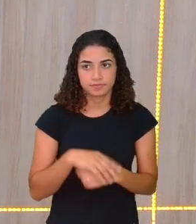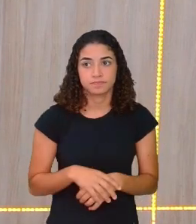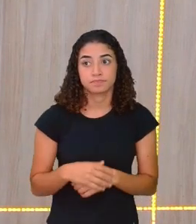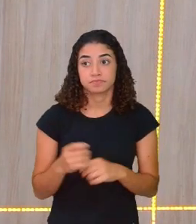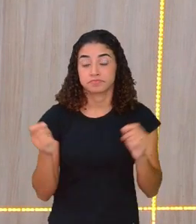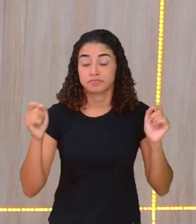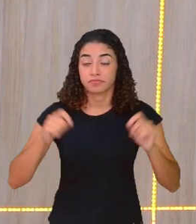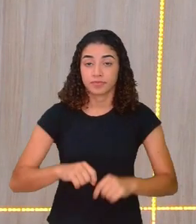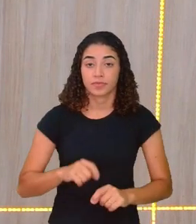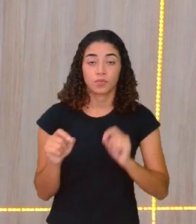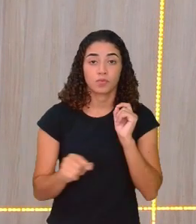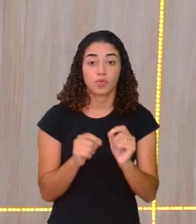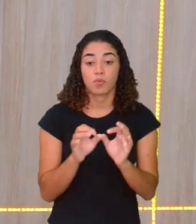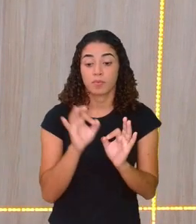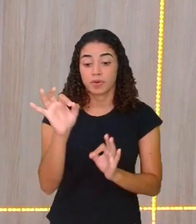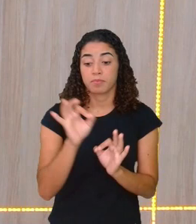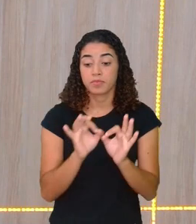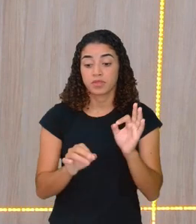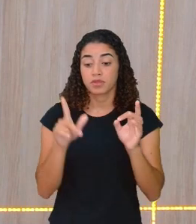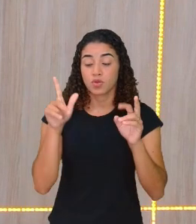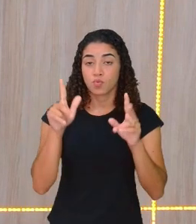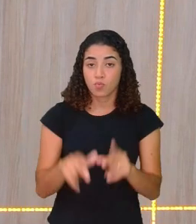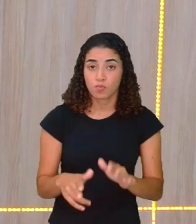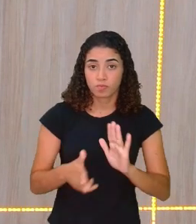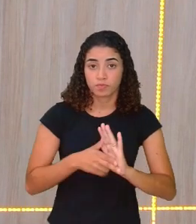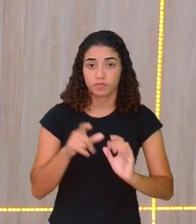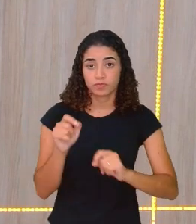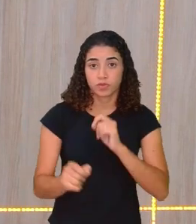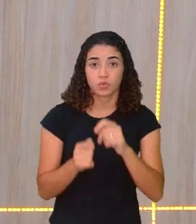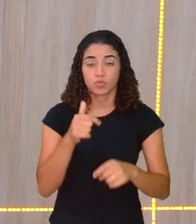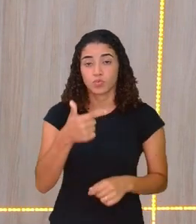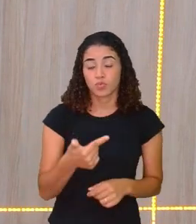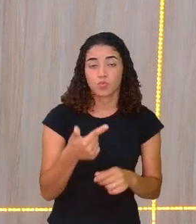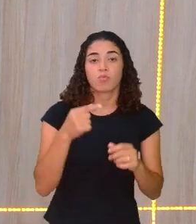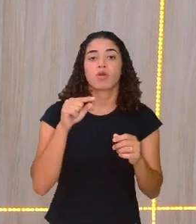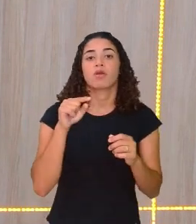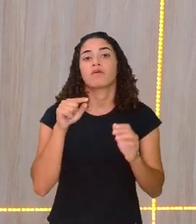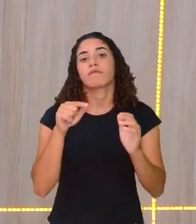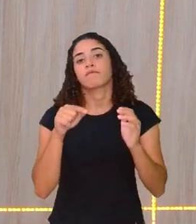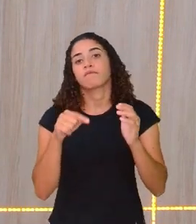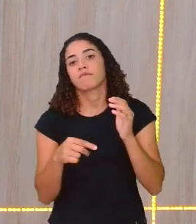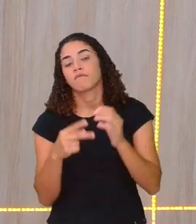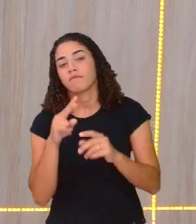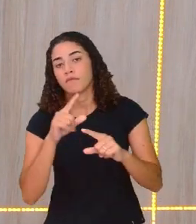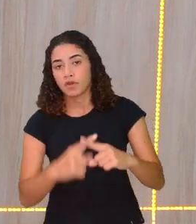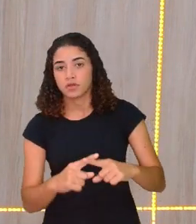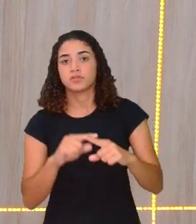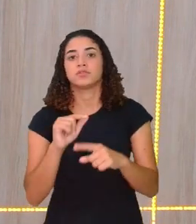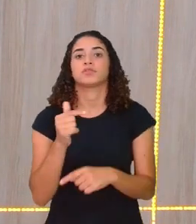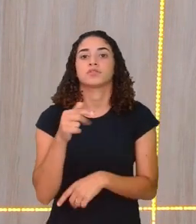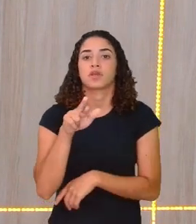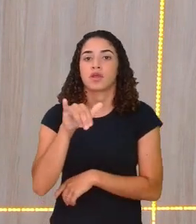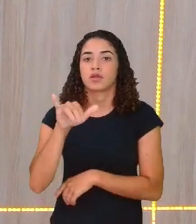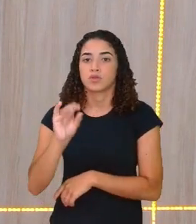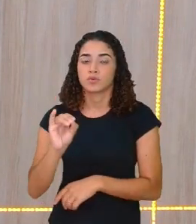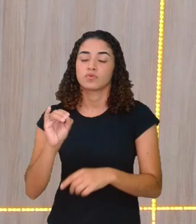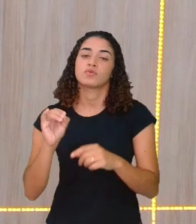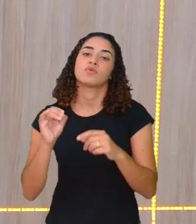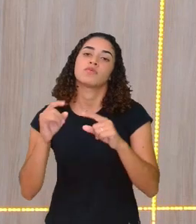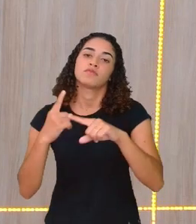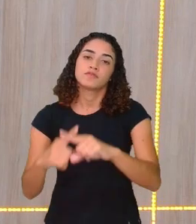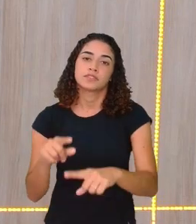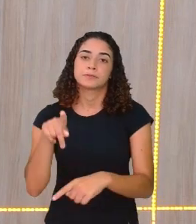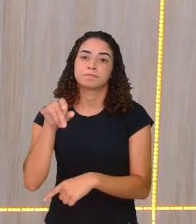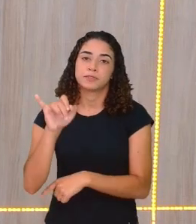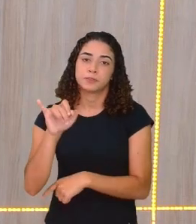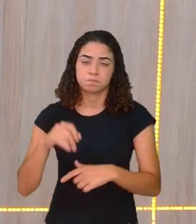ser igual a 2 vezes o raio vezes π. Toda vez que você tiver alguma